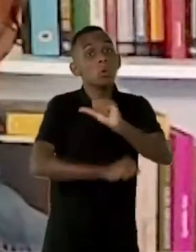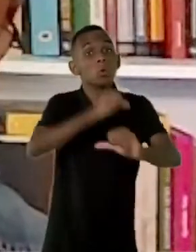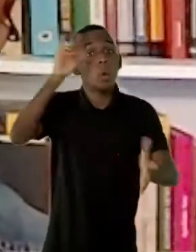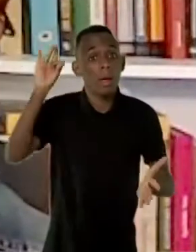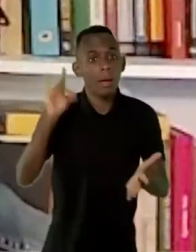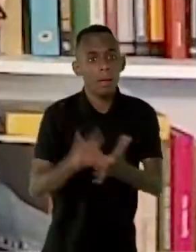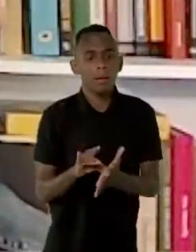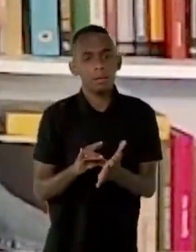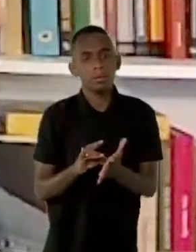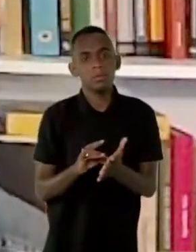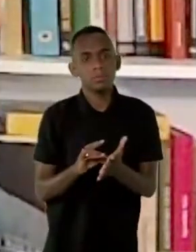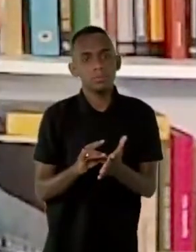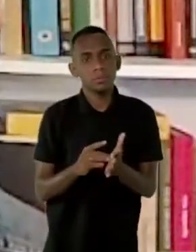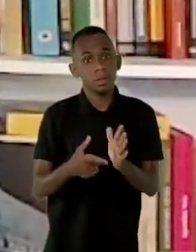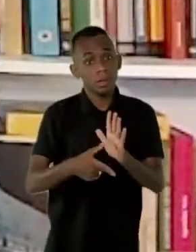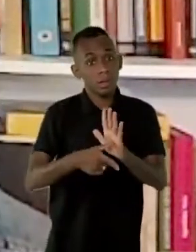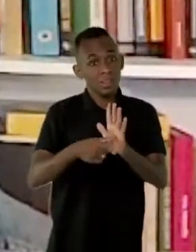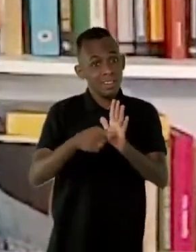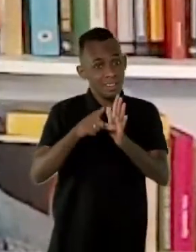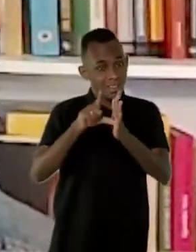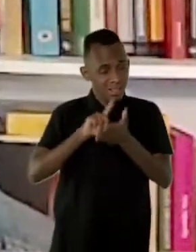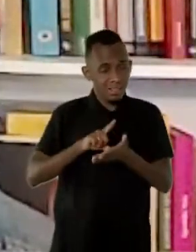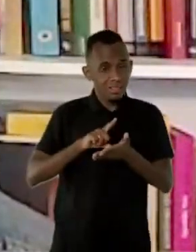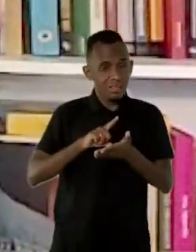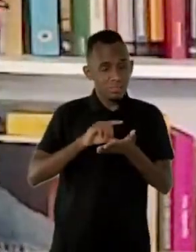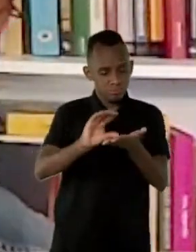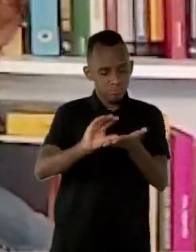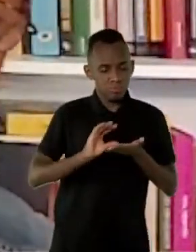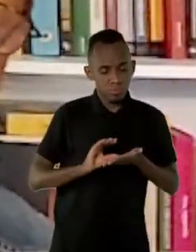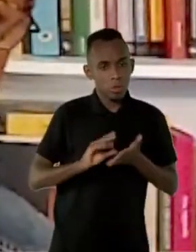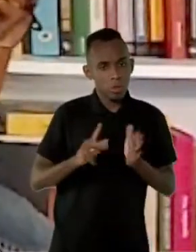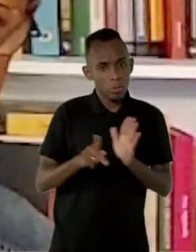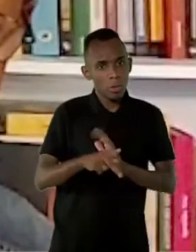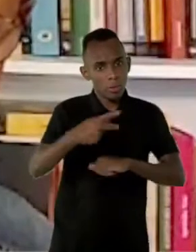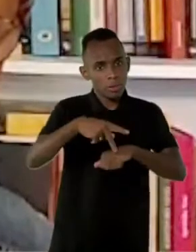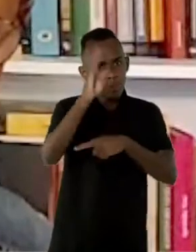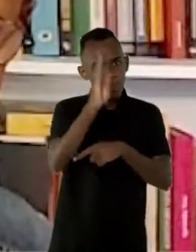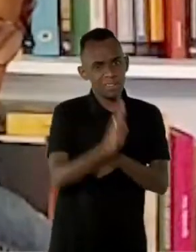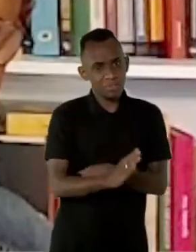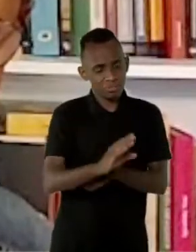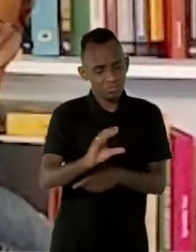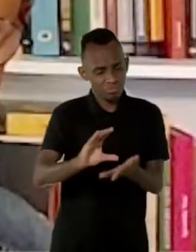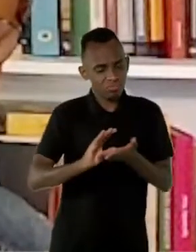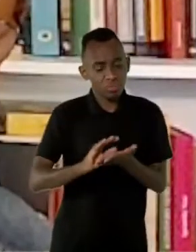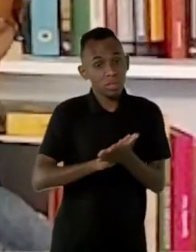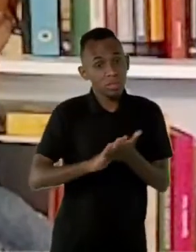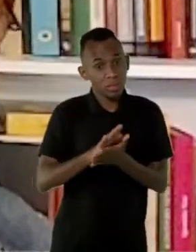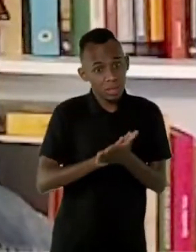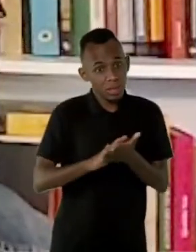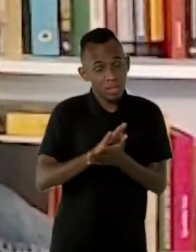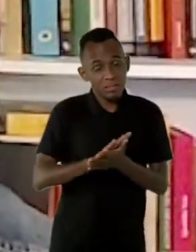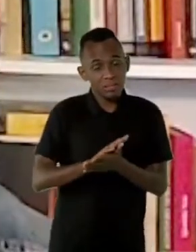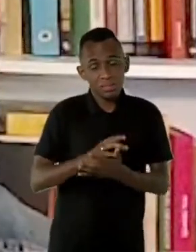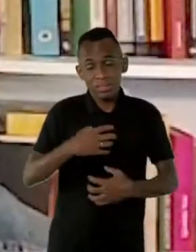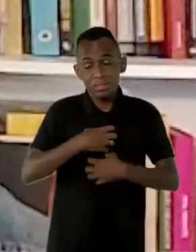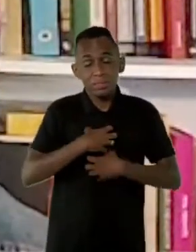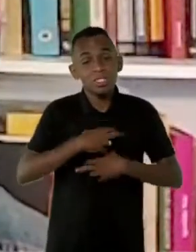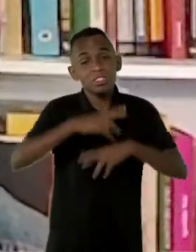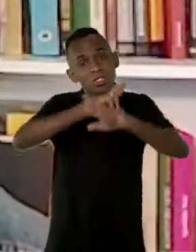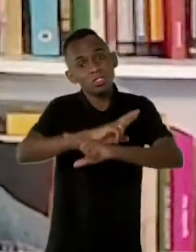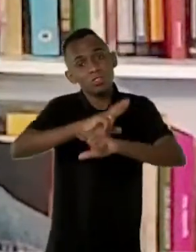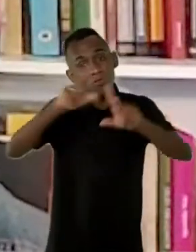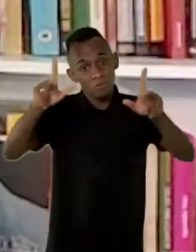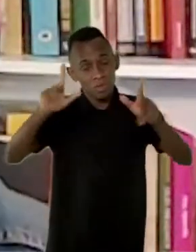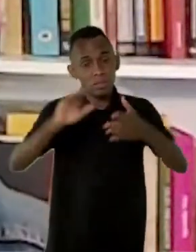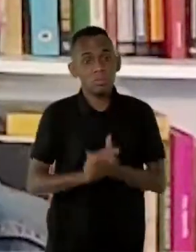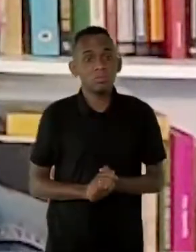não entrava dinheiro nacional da venda dos livros, ela ficou numa situação muito difícil. E aí vai entrando